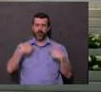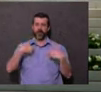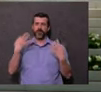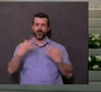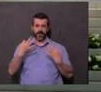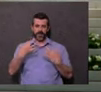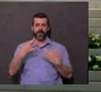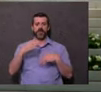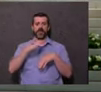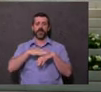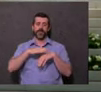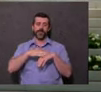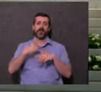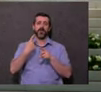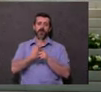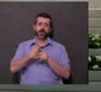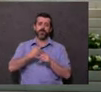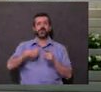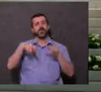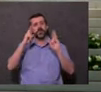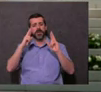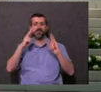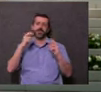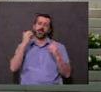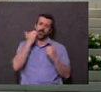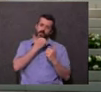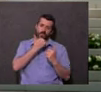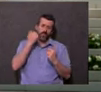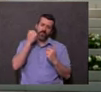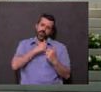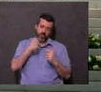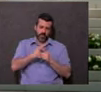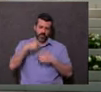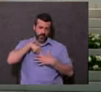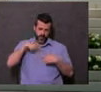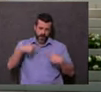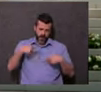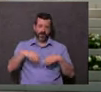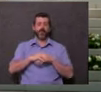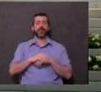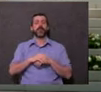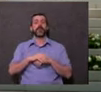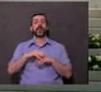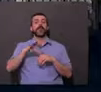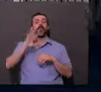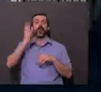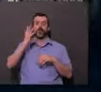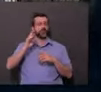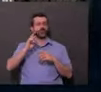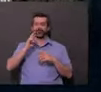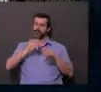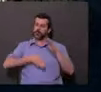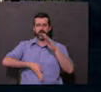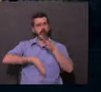carregado com as suas perplexidades e esperanças. Quando damos o passo de peregrinos, pomos-nos